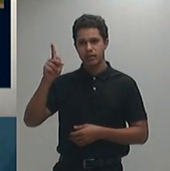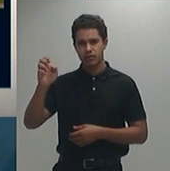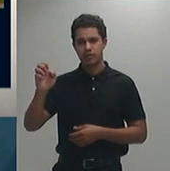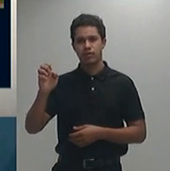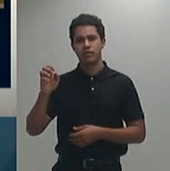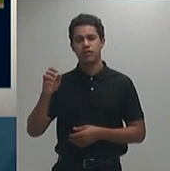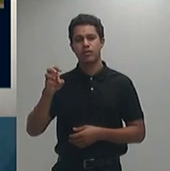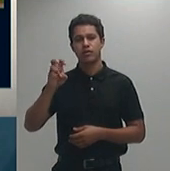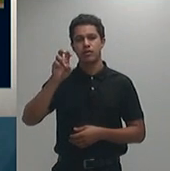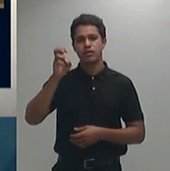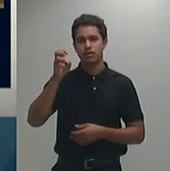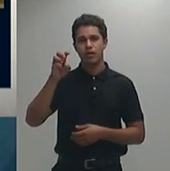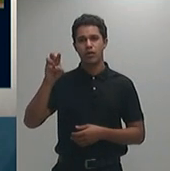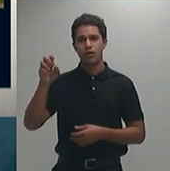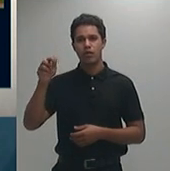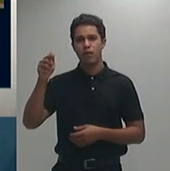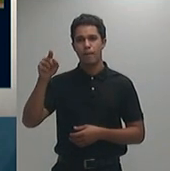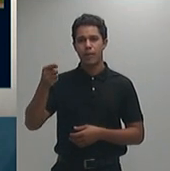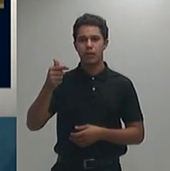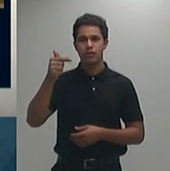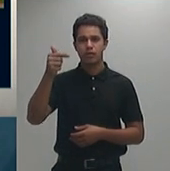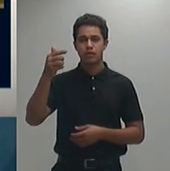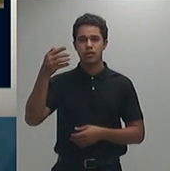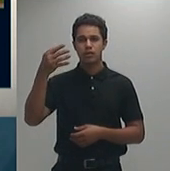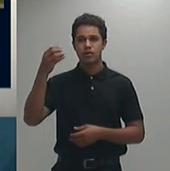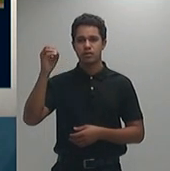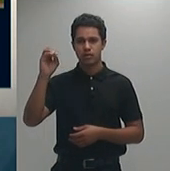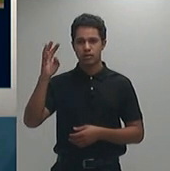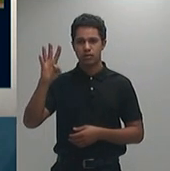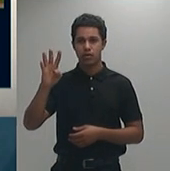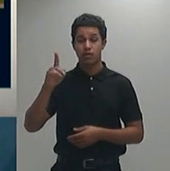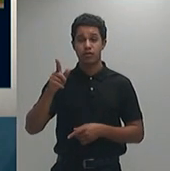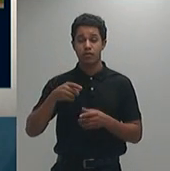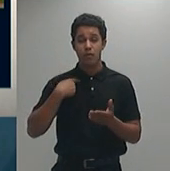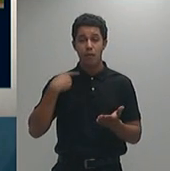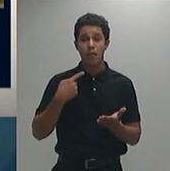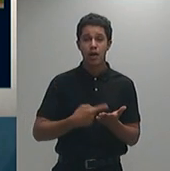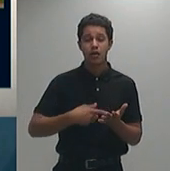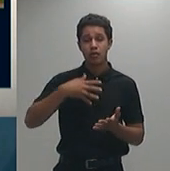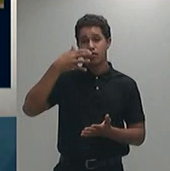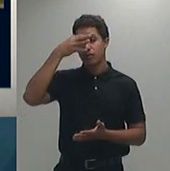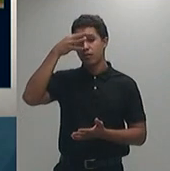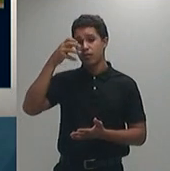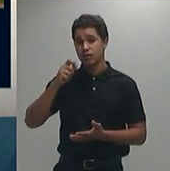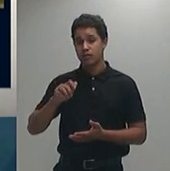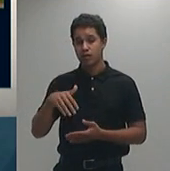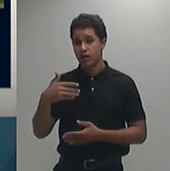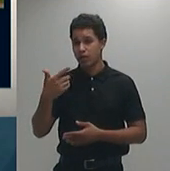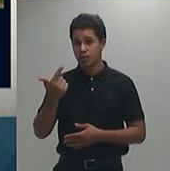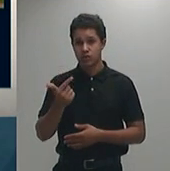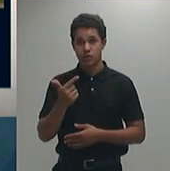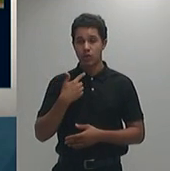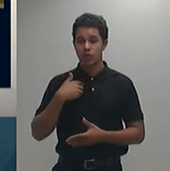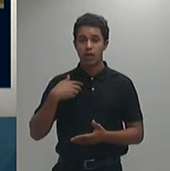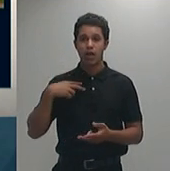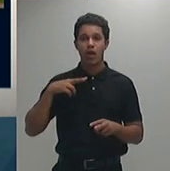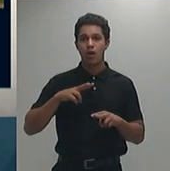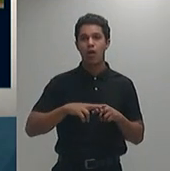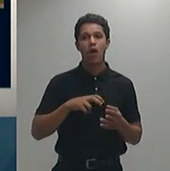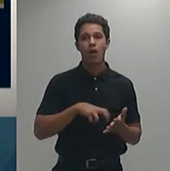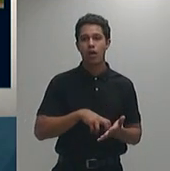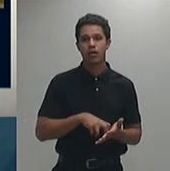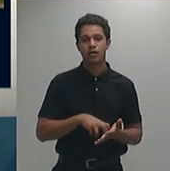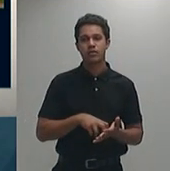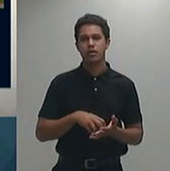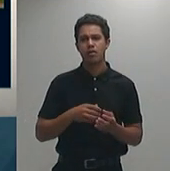o 5704 ficção se o entendimento que nas Causas em que não há Condenação à apreciação